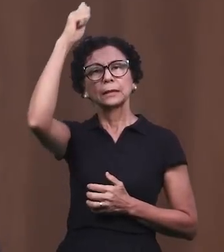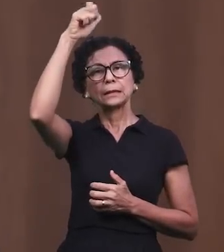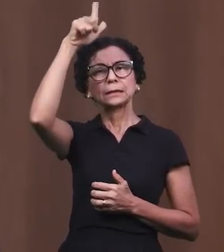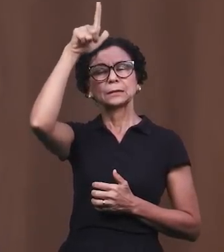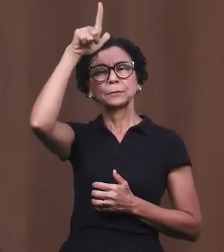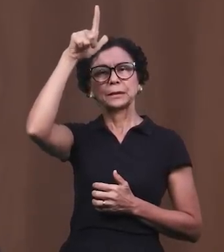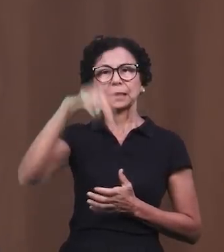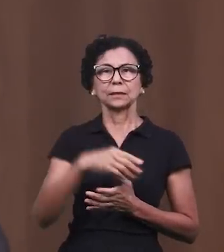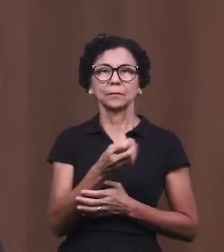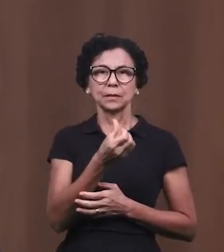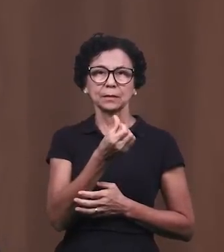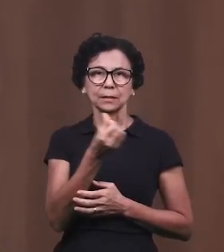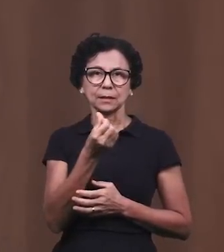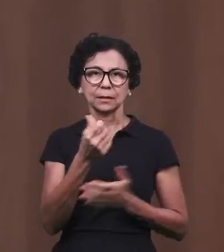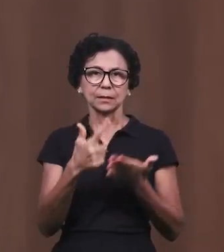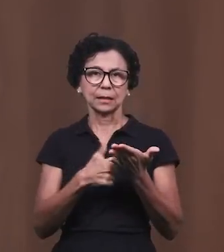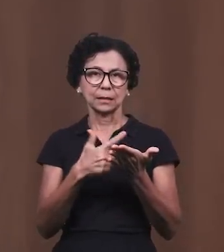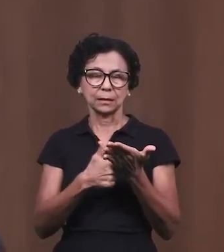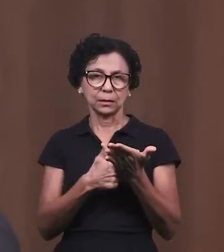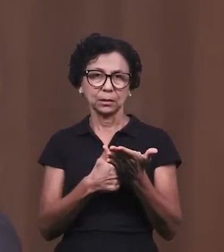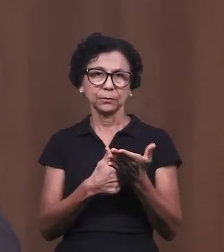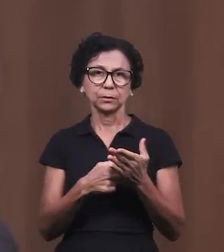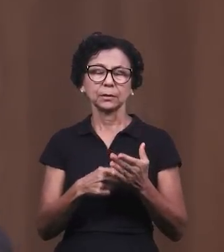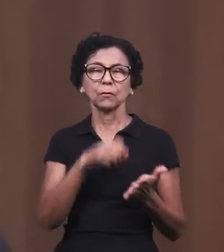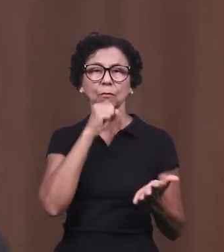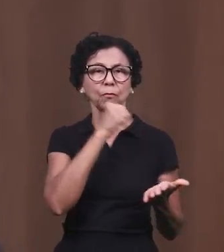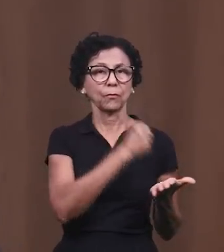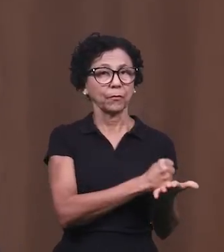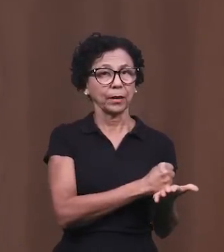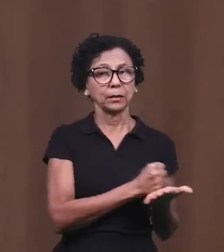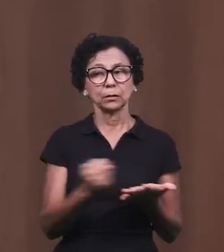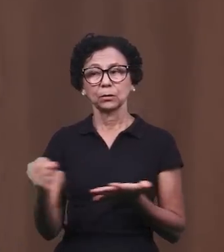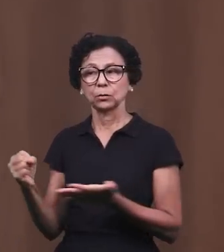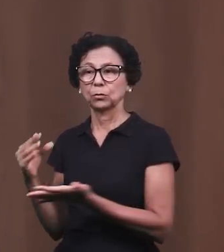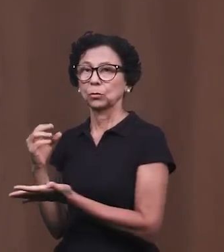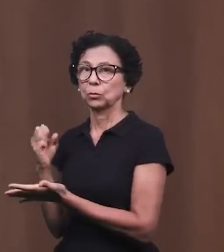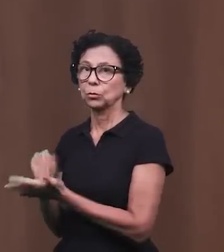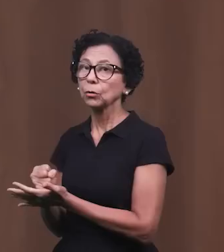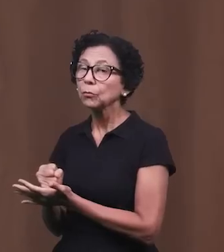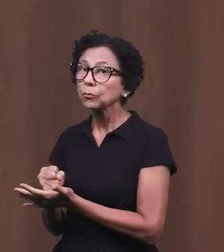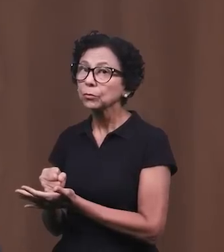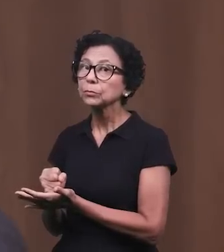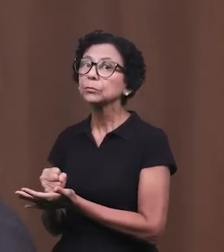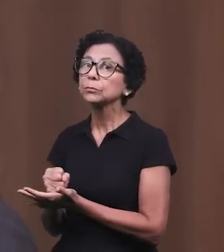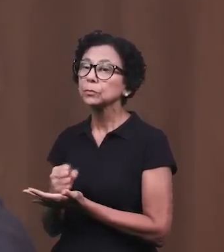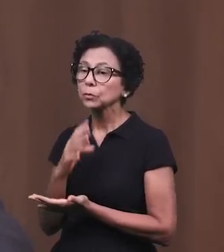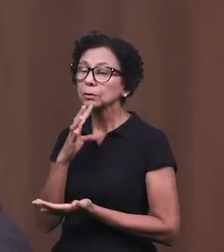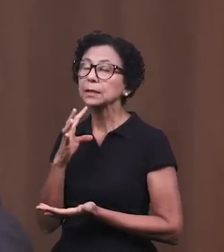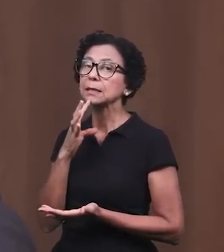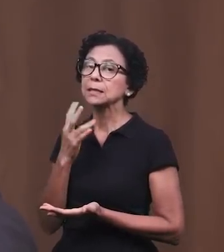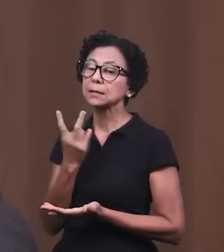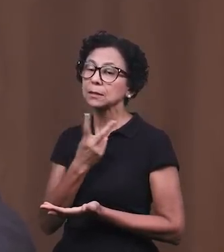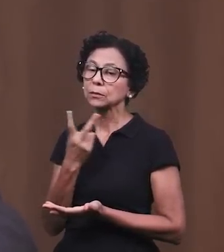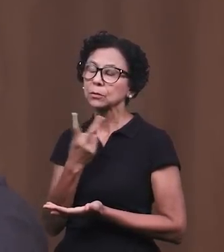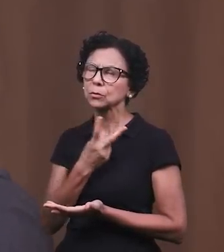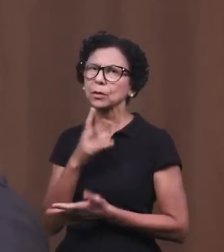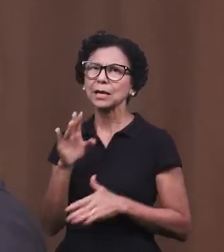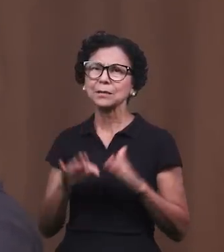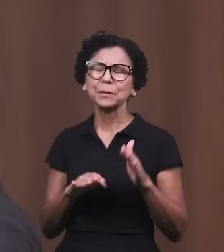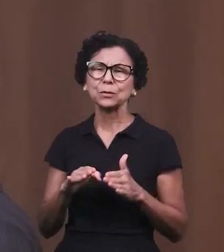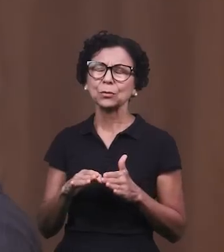foi escrito todos os 66 livros. Nós temos aqui o Velho Testamento, Novo Testamento. Nós temos que conhecer isso, que às vezes